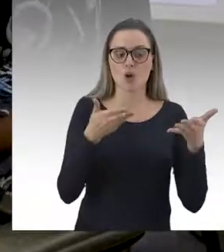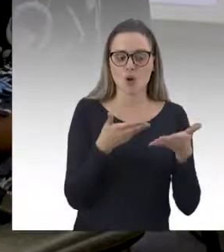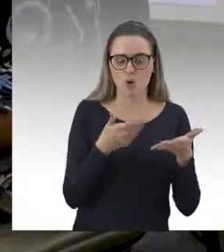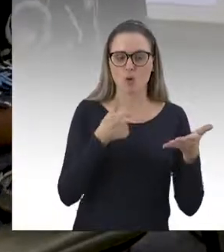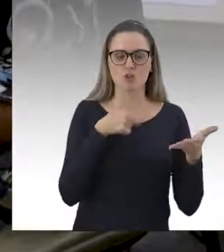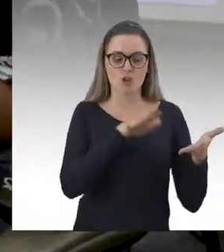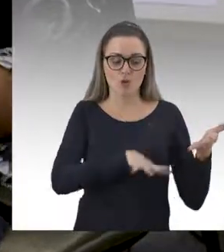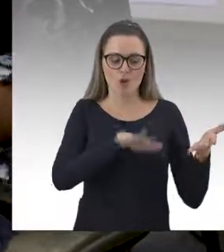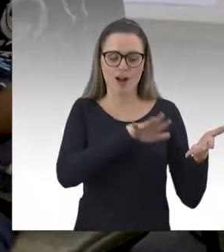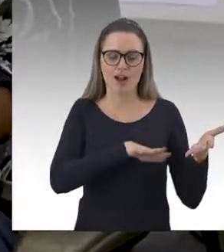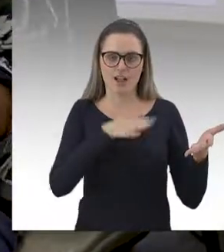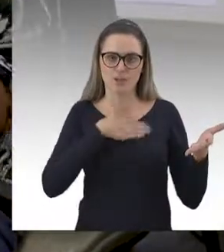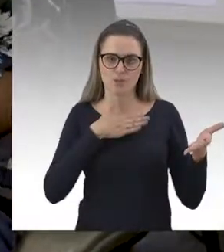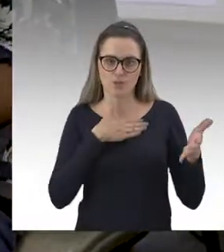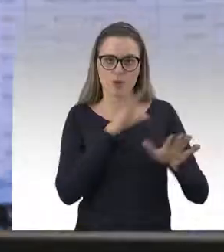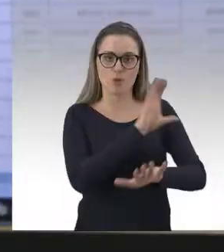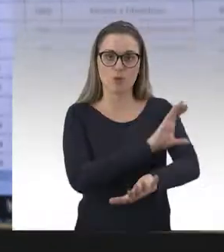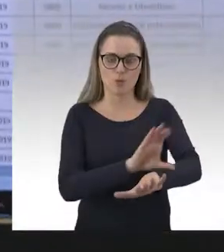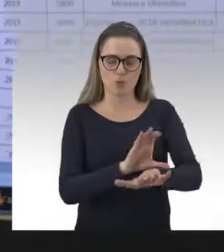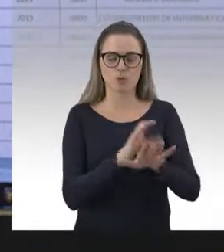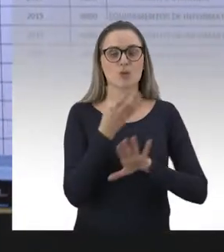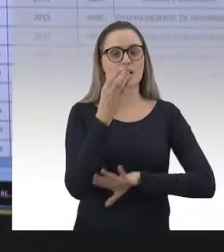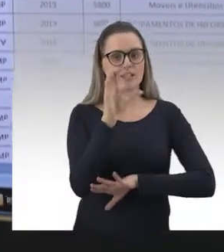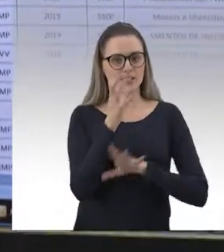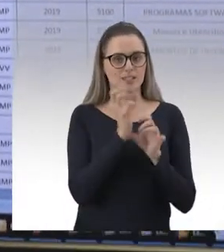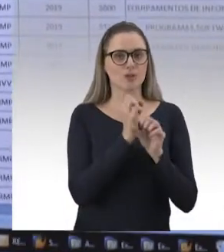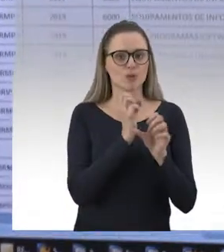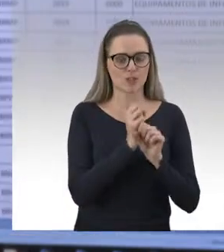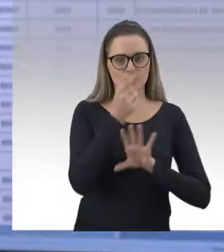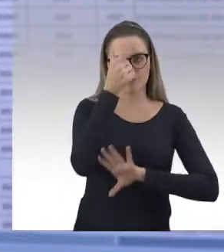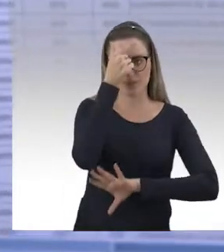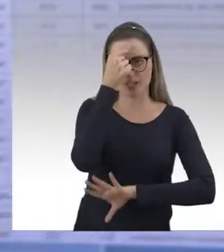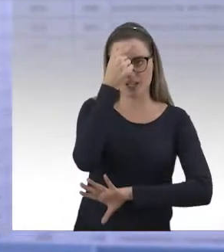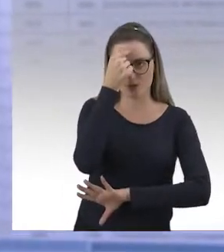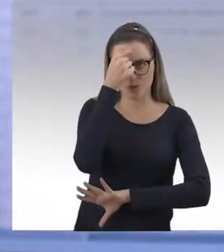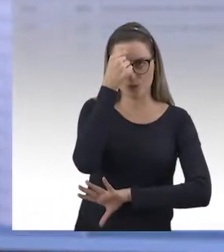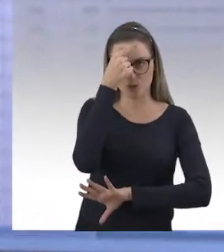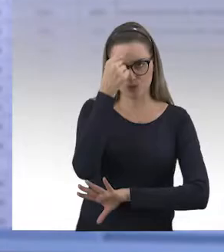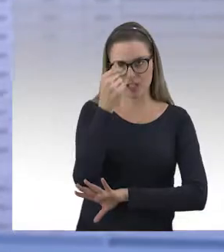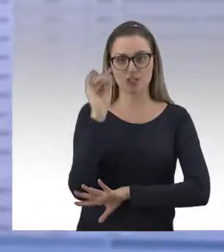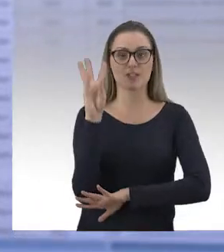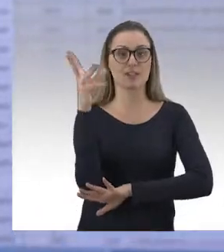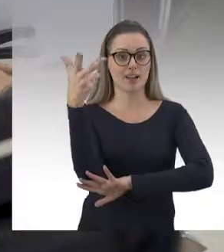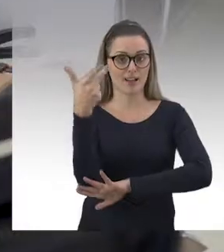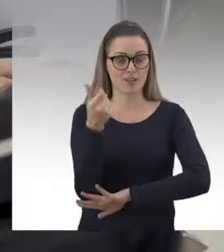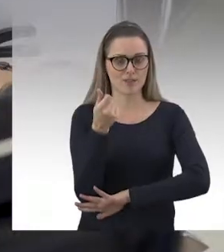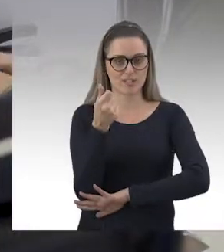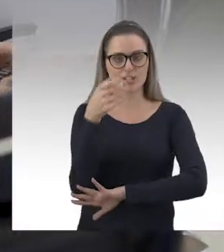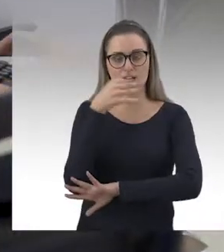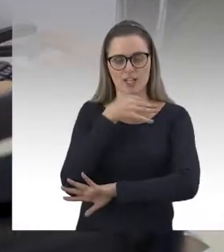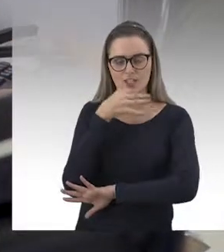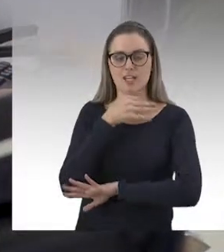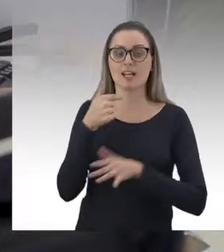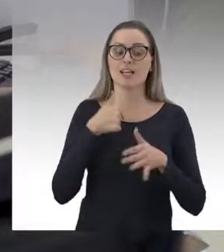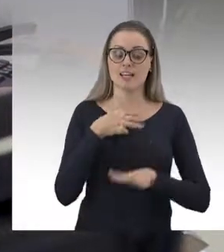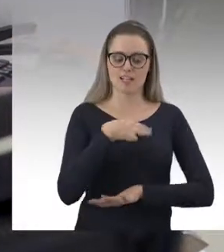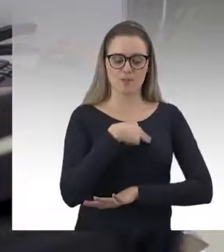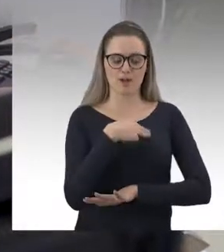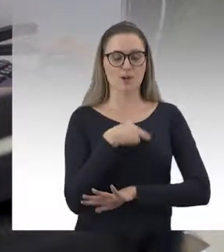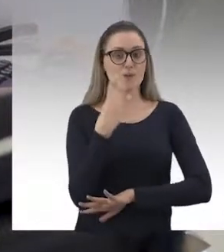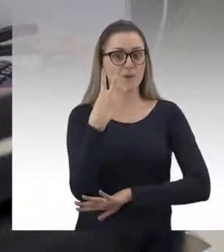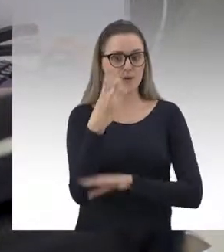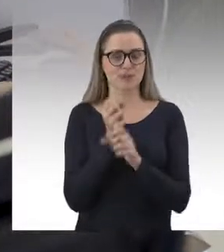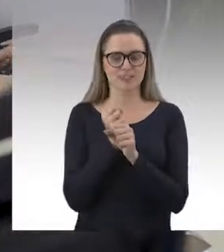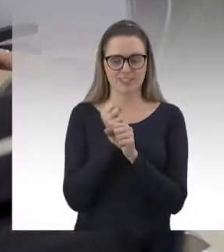onde eu trabalho, né? Eu faço ciências contábeis na faculdade da Serra Gaúcha e eu já estou na Marco Polo faz 3 anos.